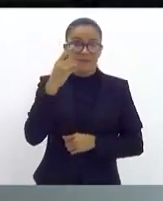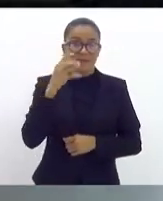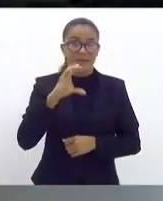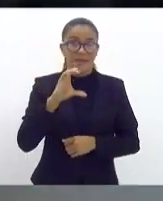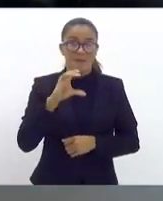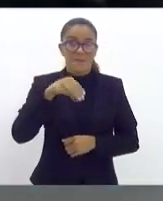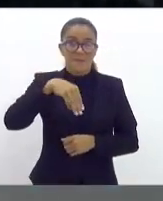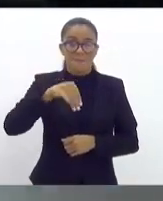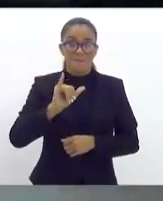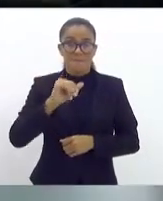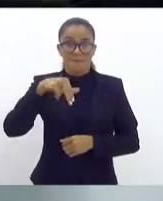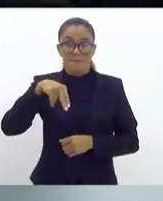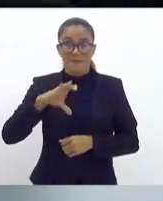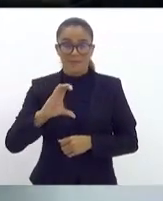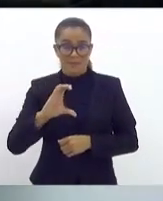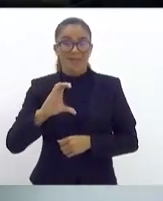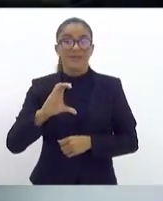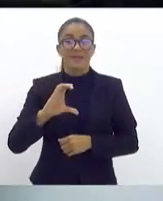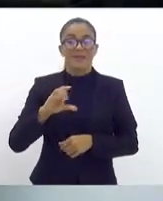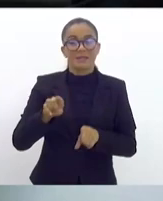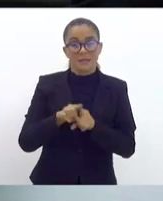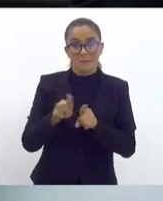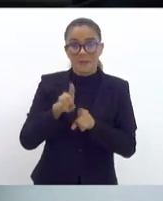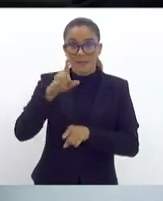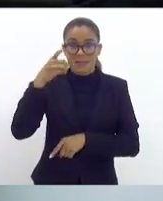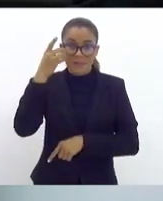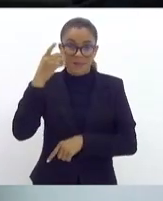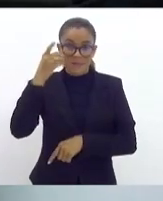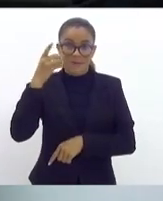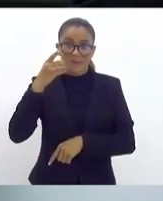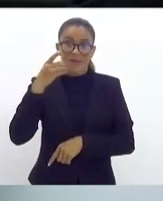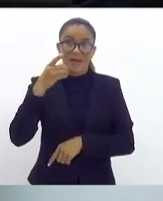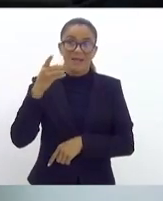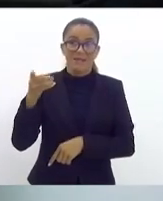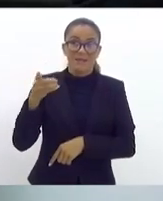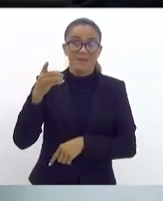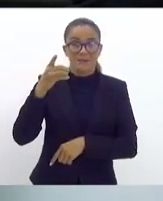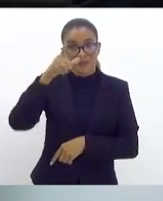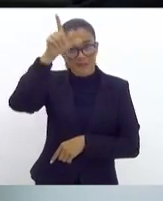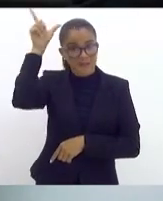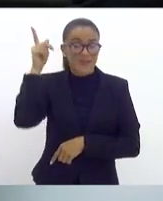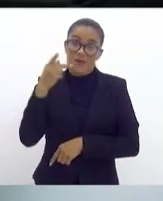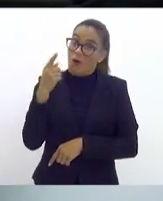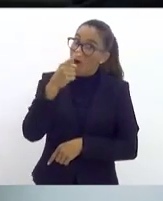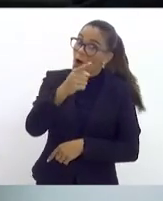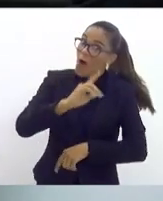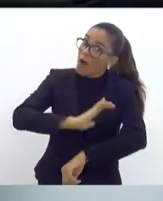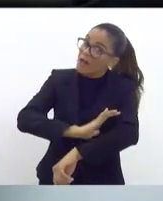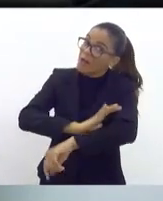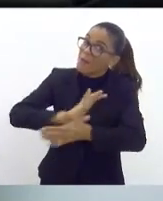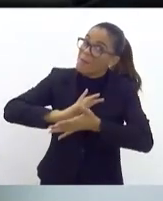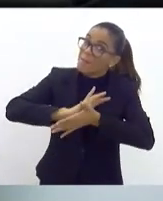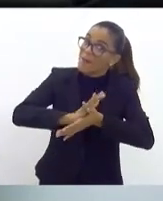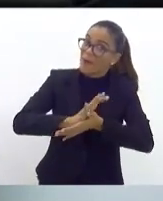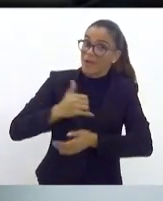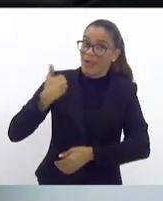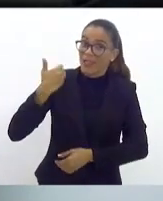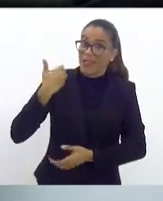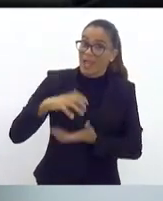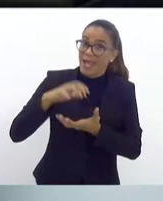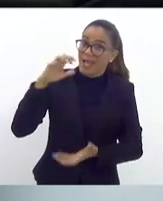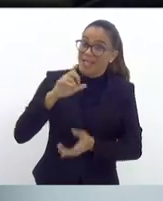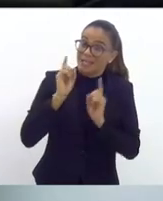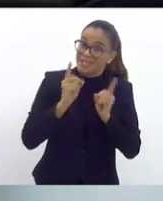evidentemente mano tão bem Deputado Luiz Paulo estão me tornando um dos mais antigos aqui na casa olha o etarismo ele pensa não não tô falando pelo número de